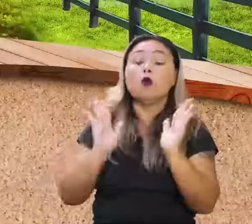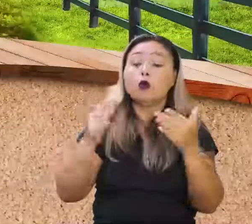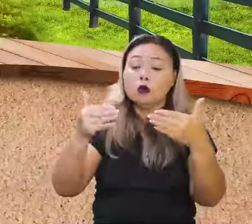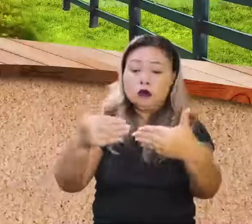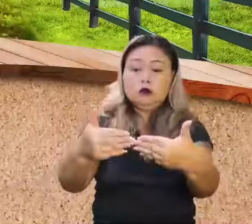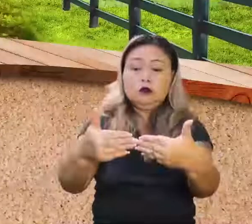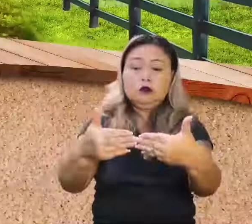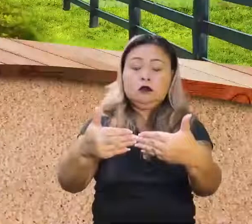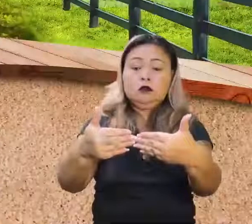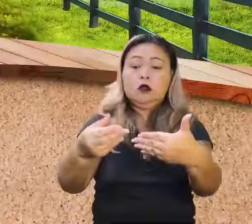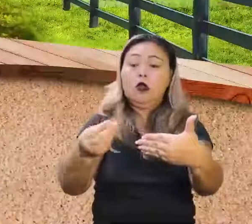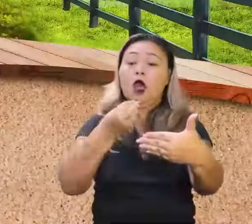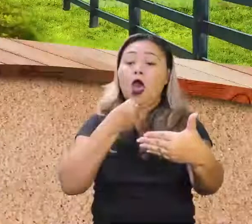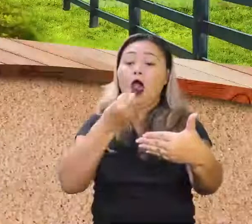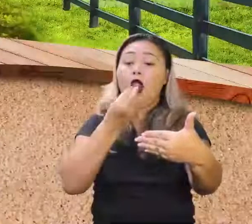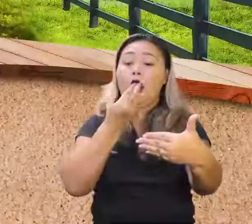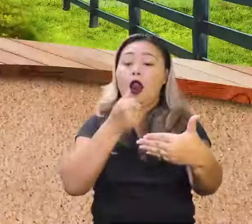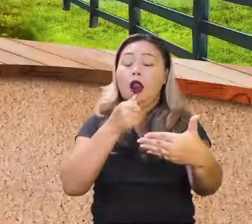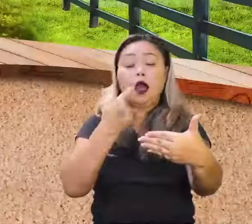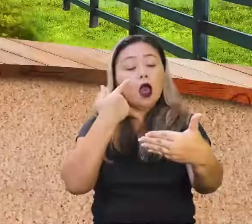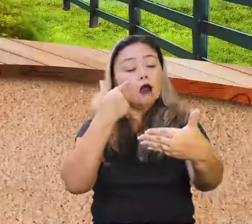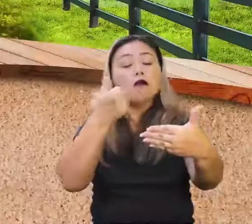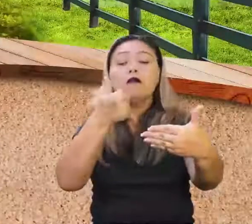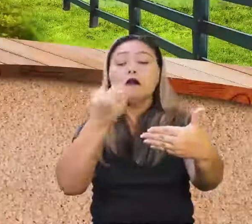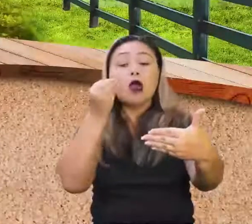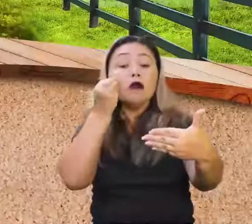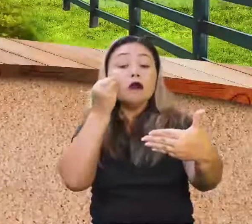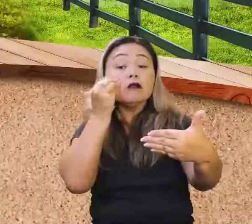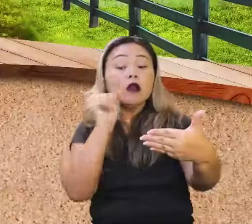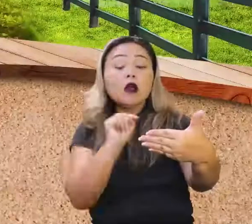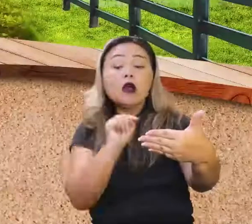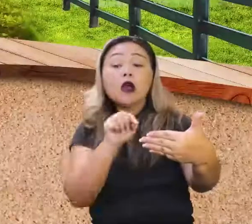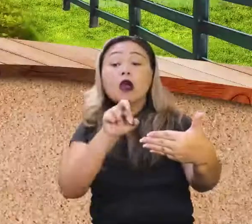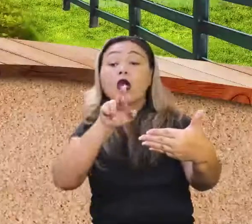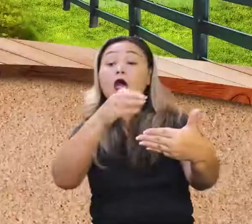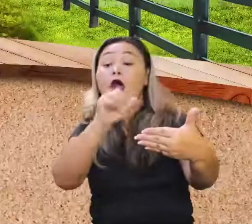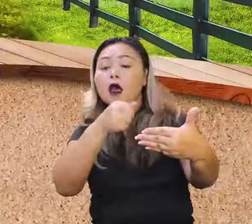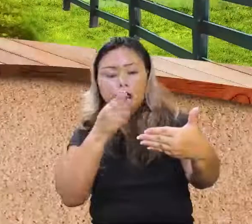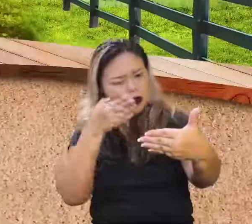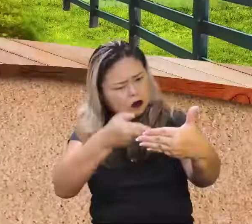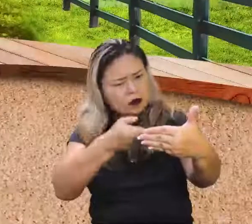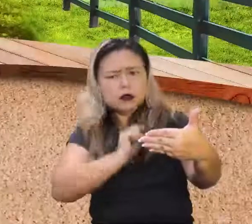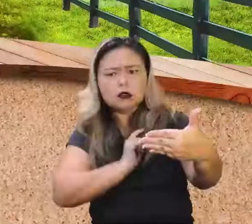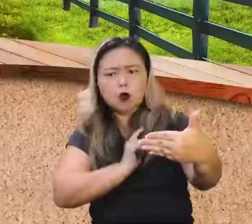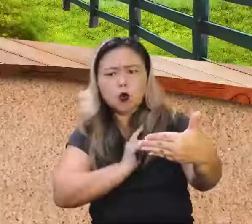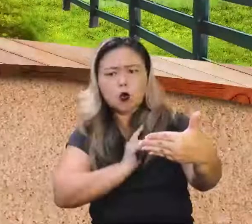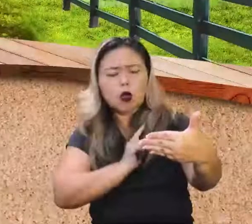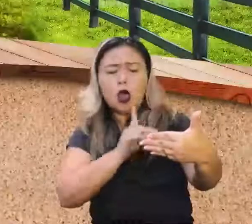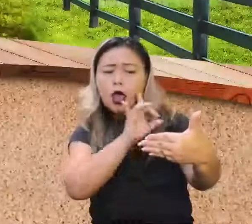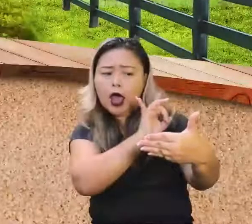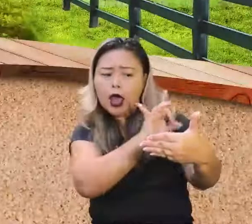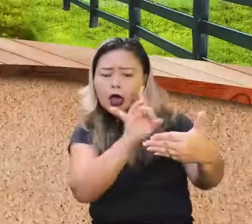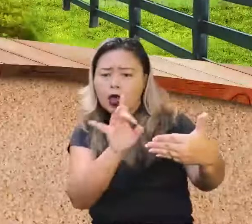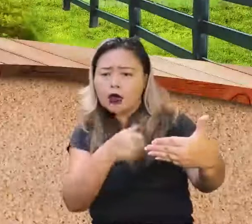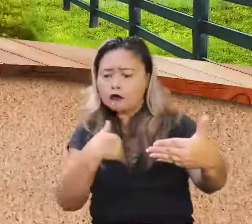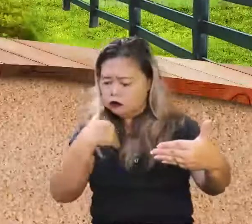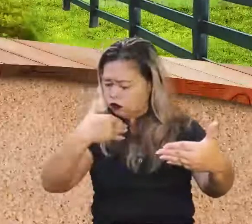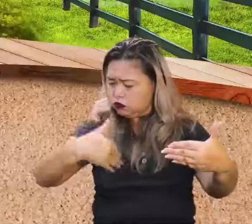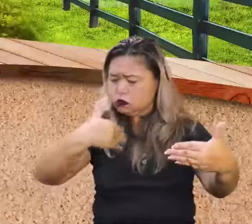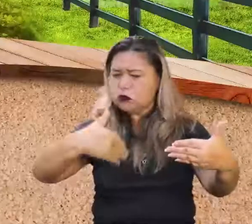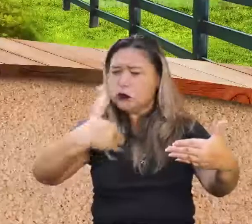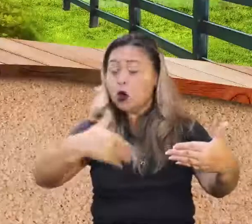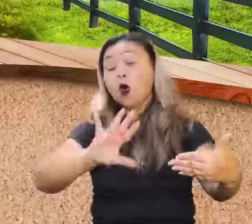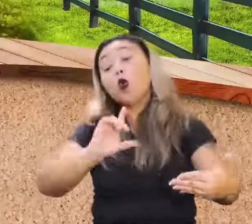então o sistema de alimentação tem que verificar, vai ser ração específica para cada fase de